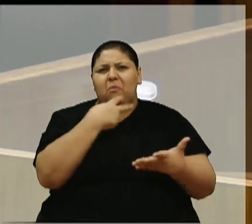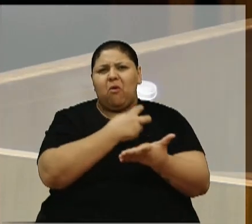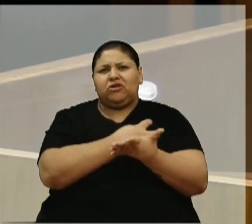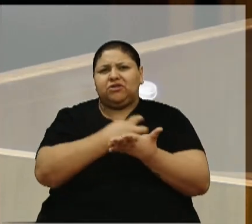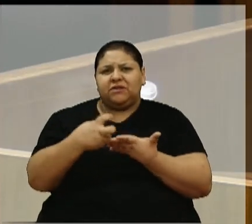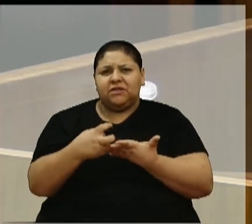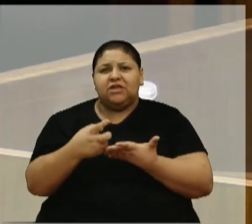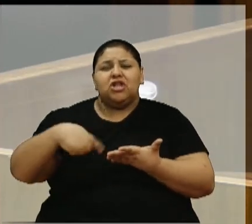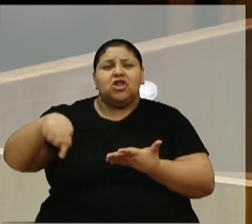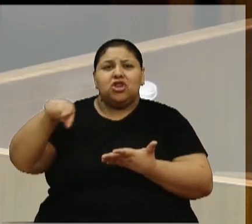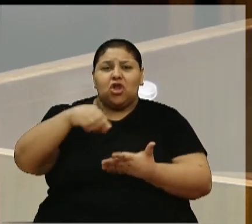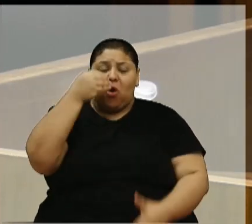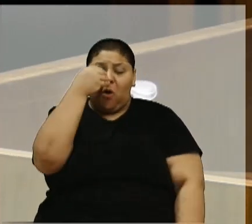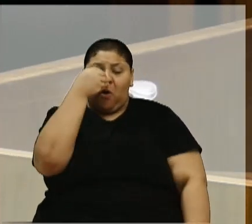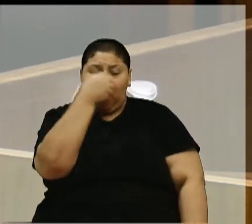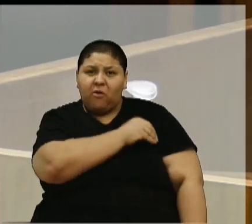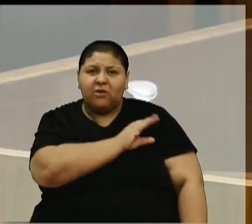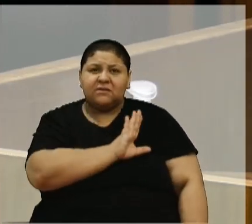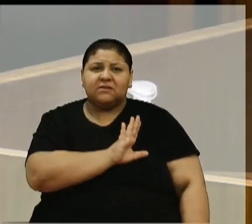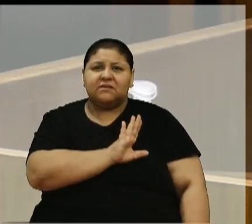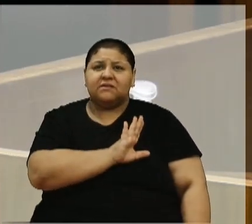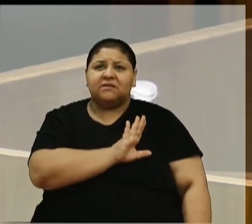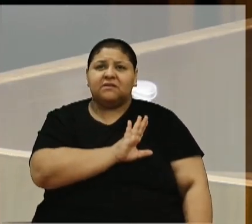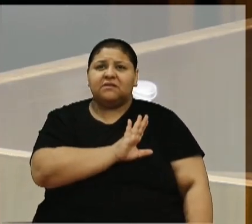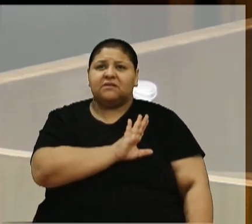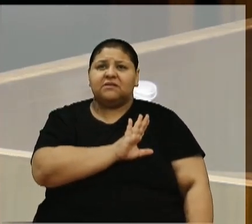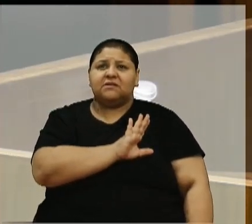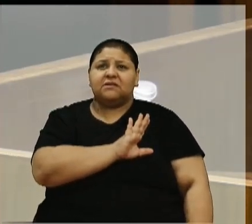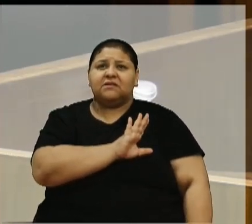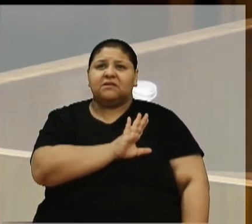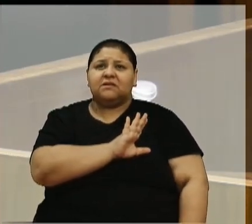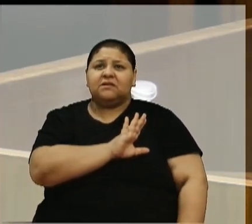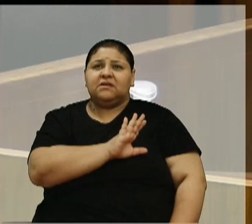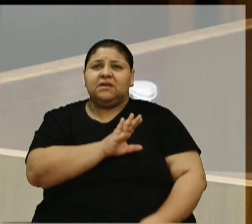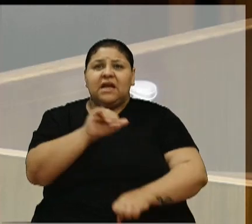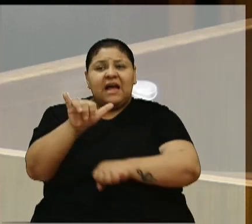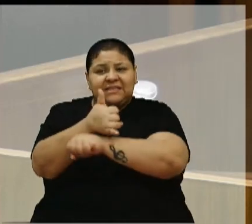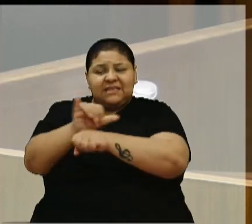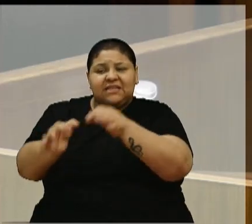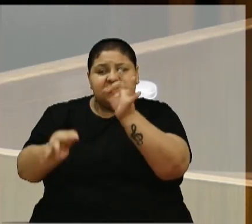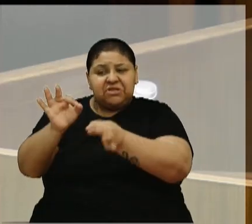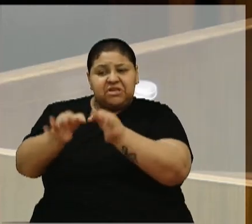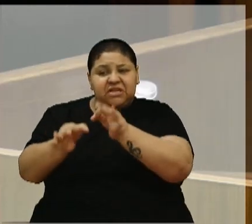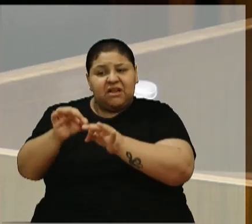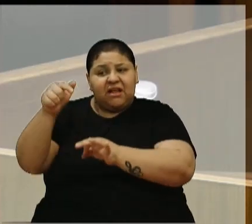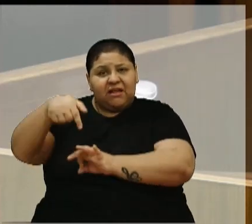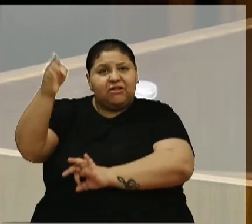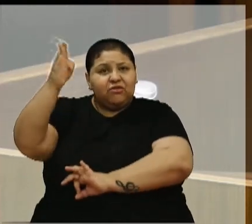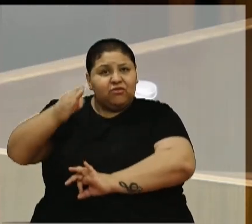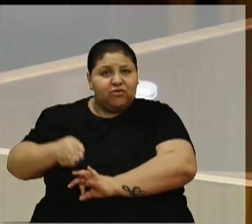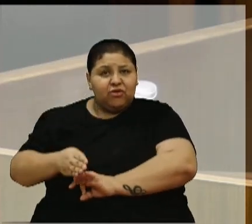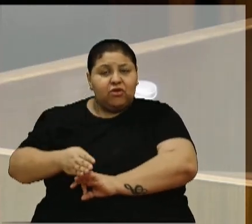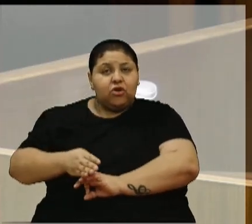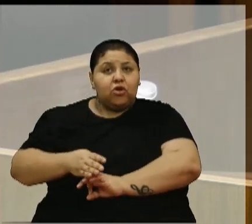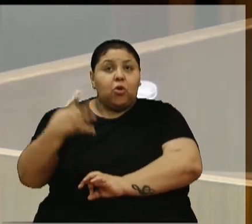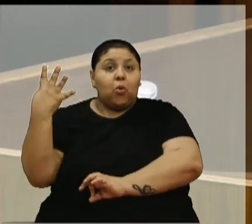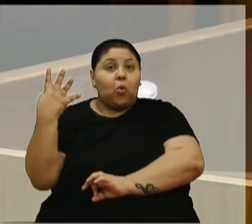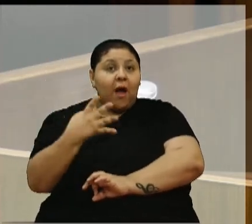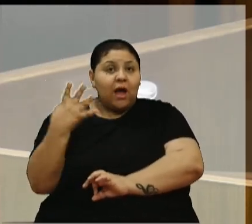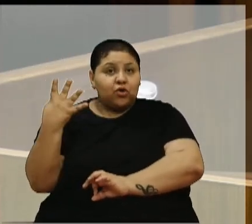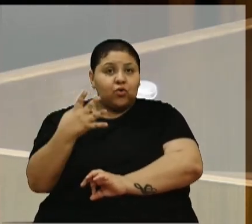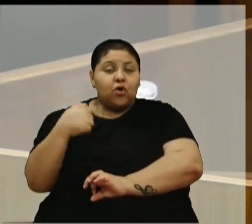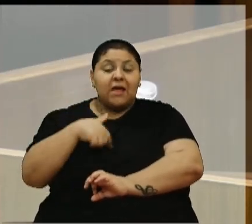estamos vulgarizando, banalizando os instrumentos jurídicos que existem no nosso país. Quarto lugar,